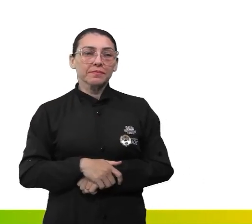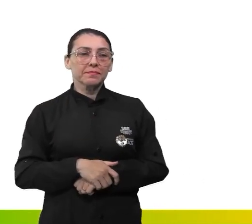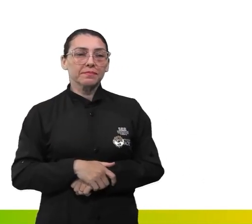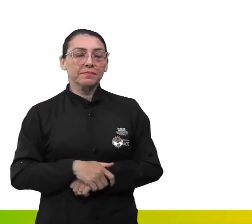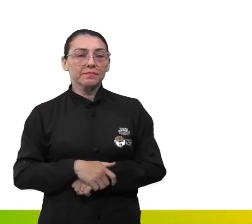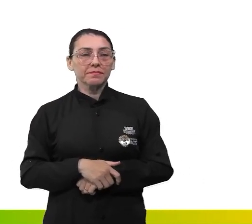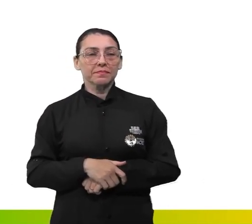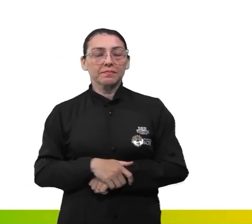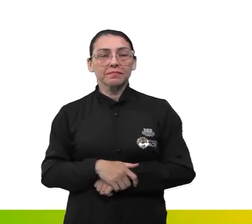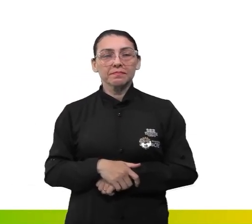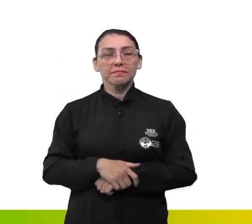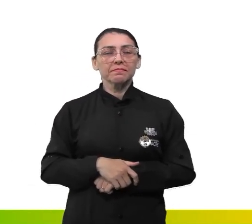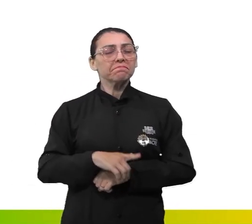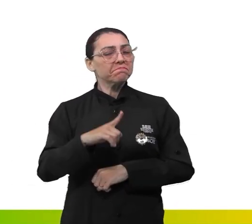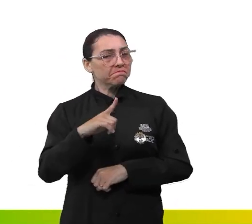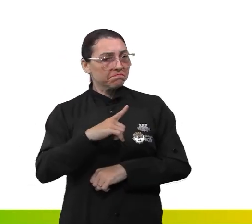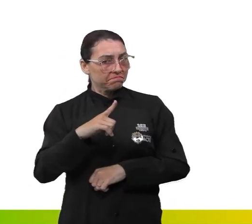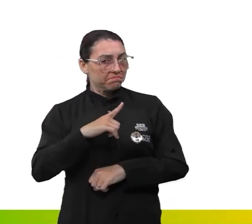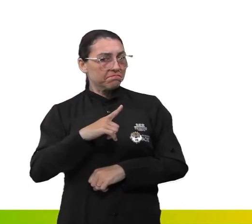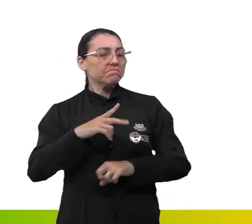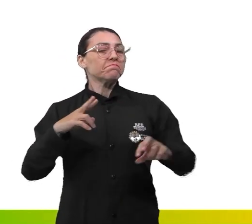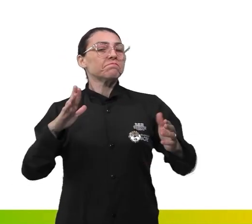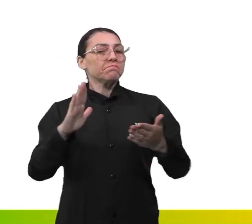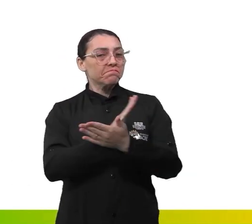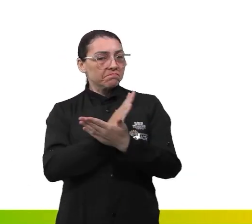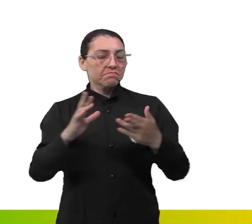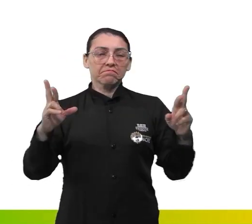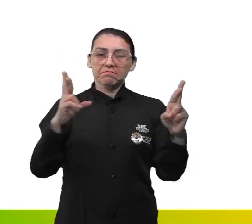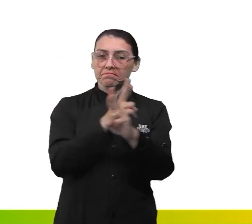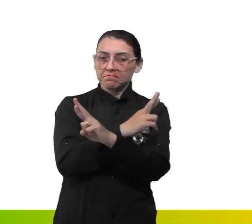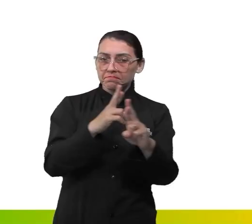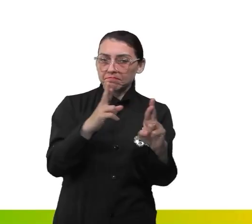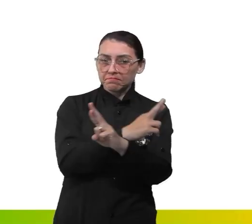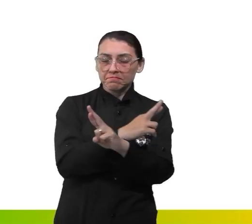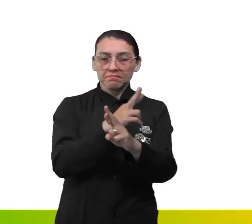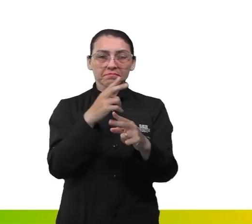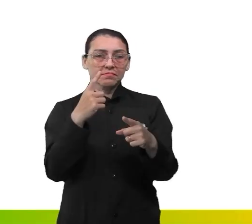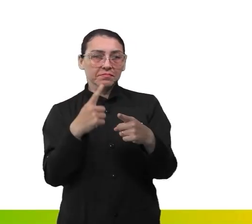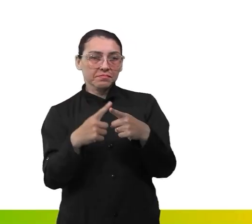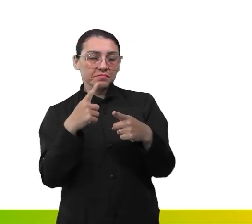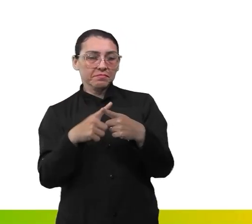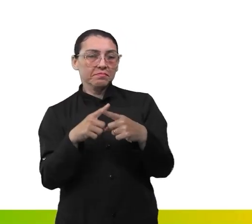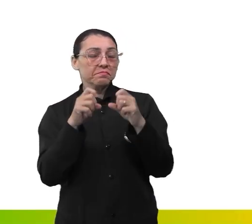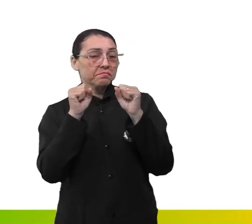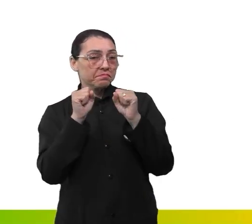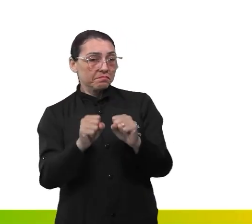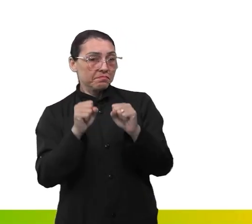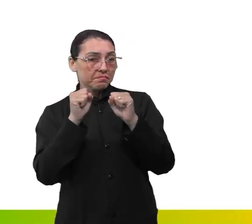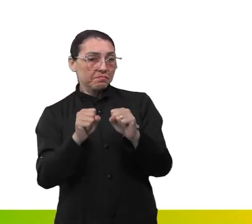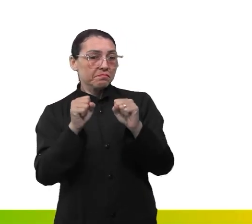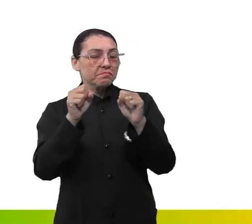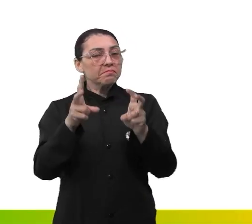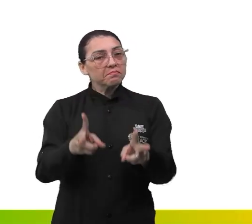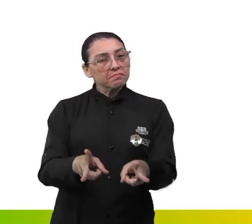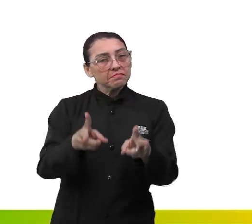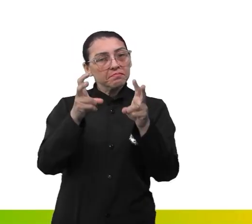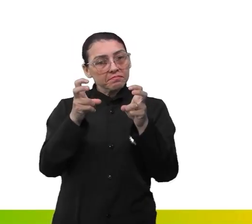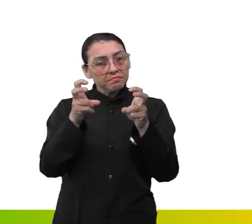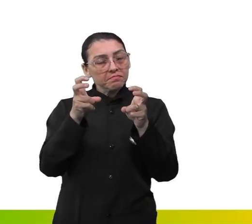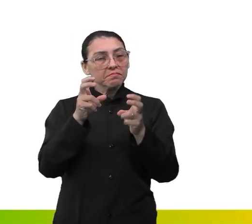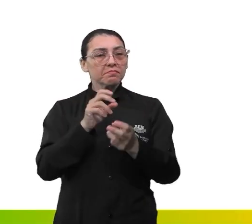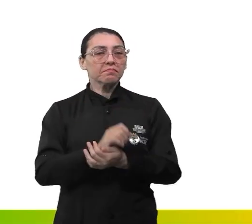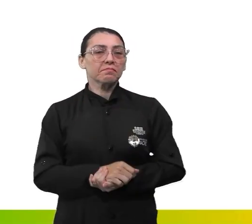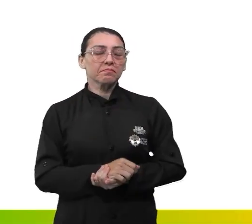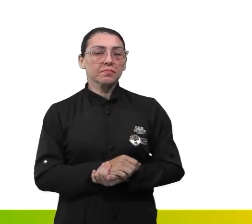Essa alternativa, ela tem sim algo relacionado, até porque, né, você pode observar